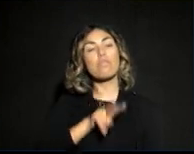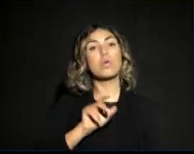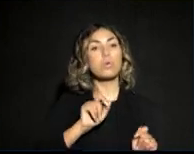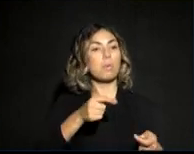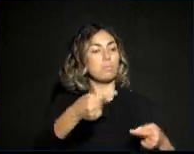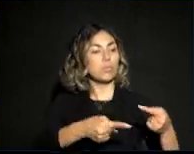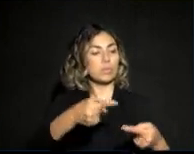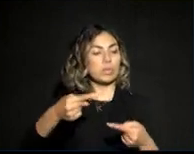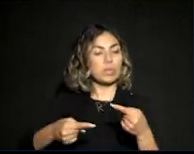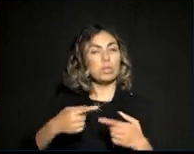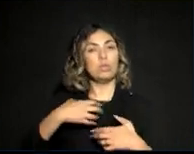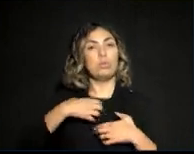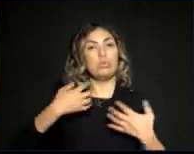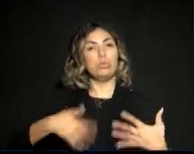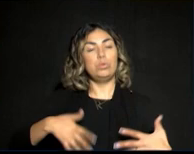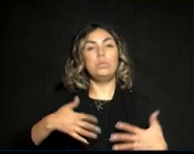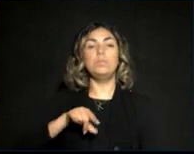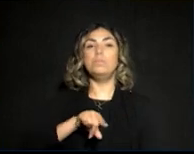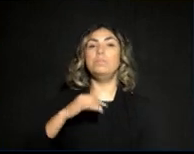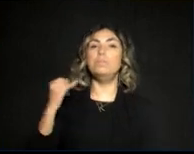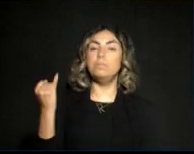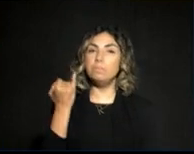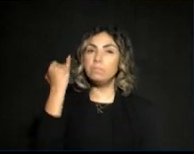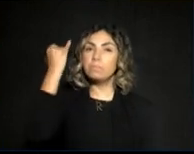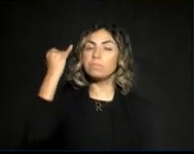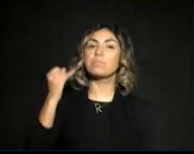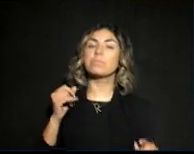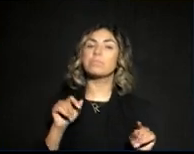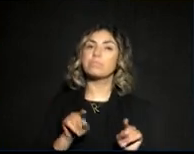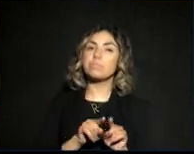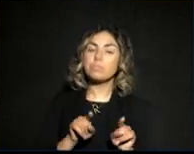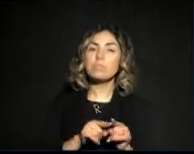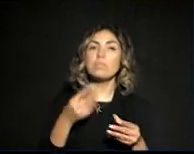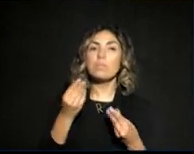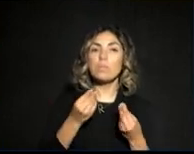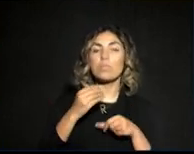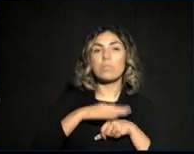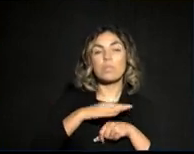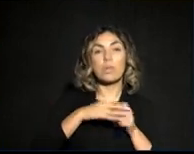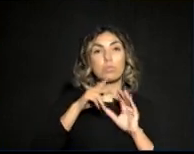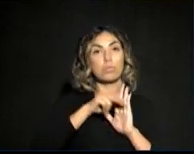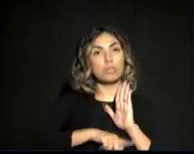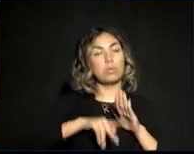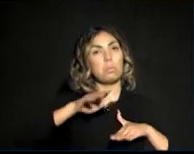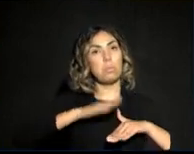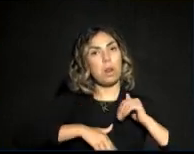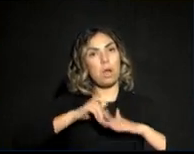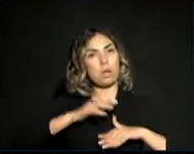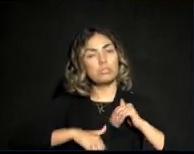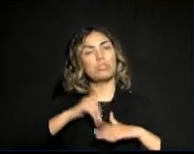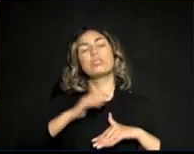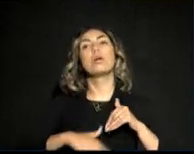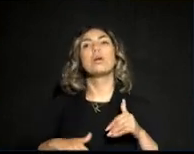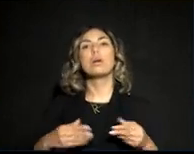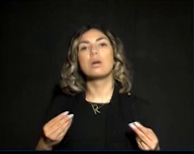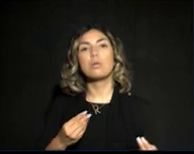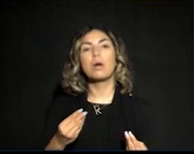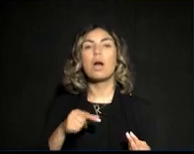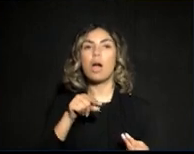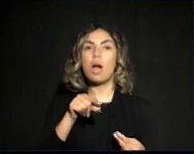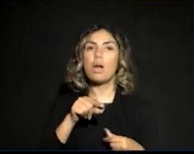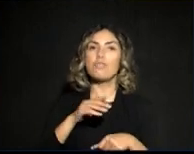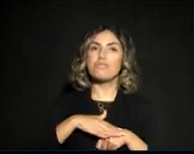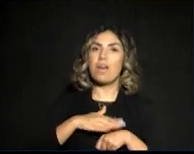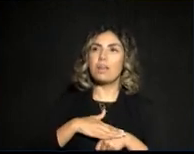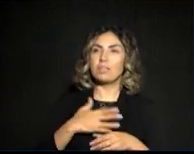política da importância do convencimento dos seus pais para você colocar seus projetos em prática que ouro Parlamento você convence